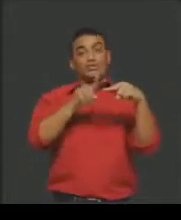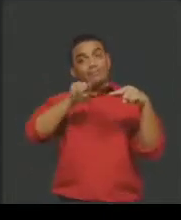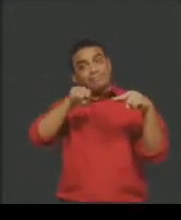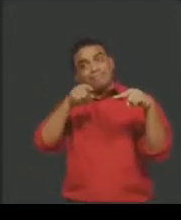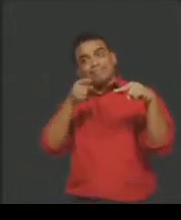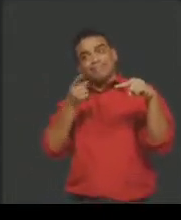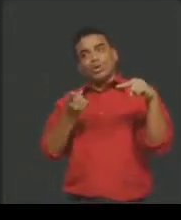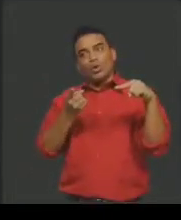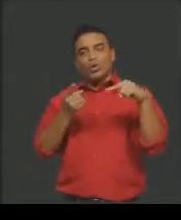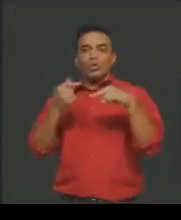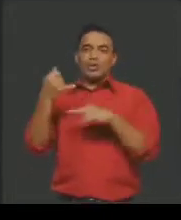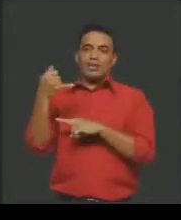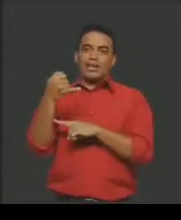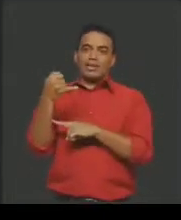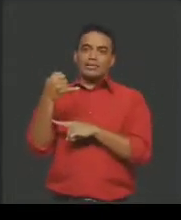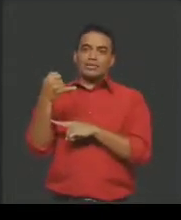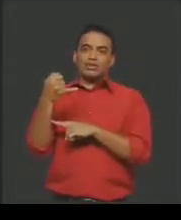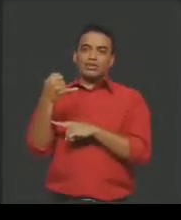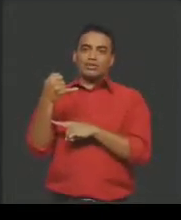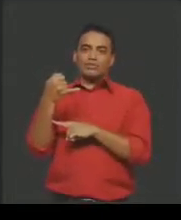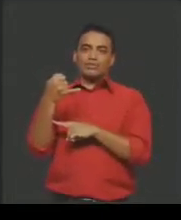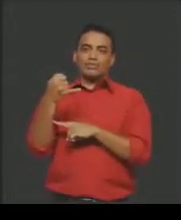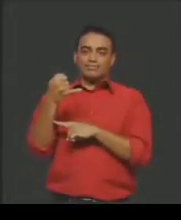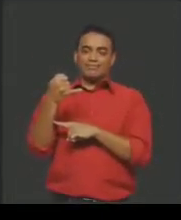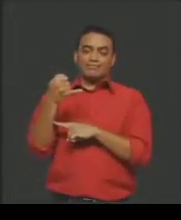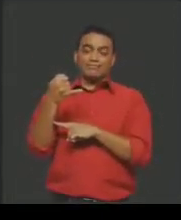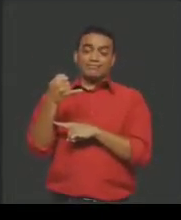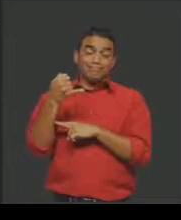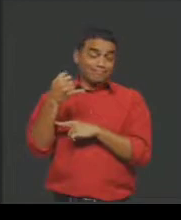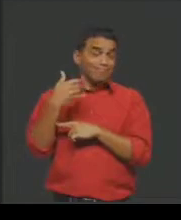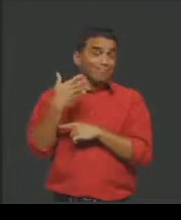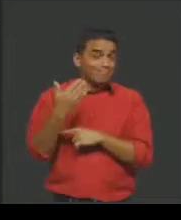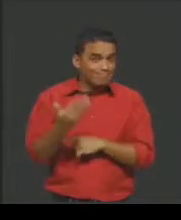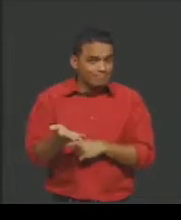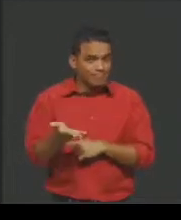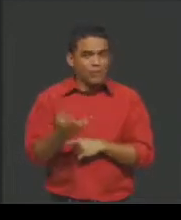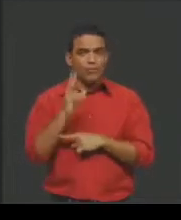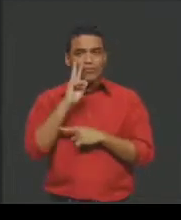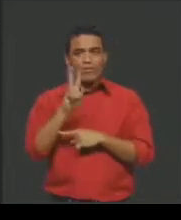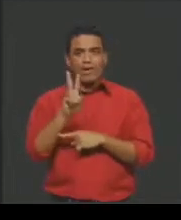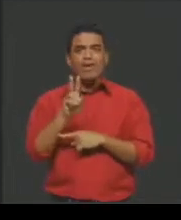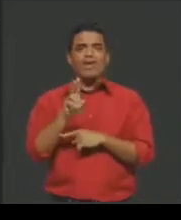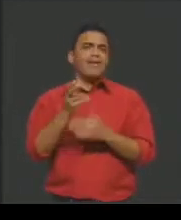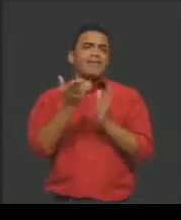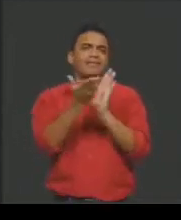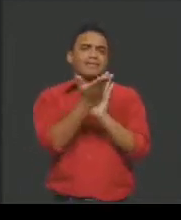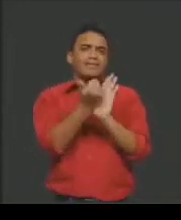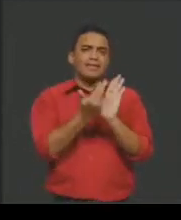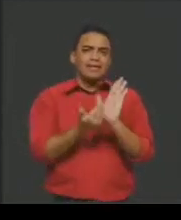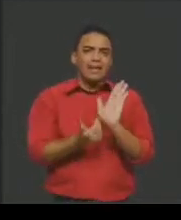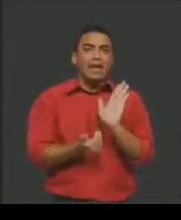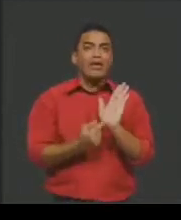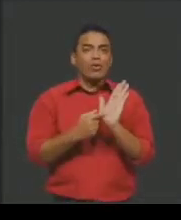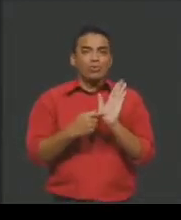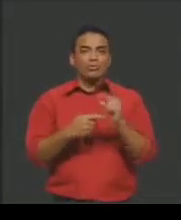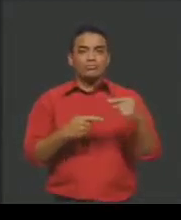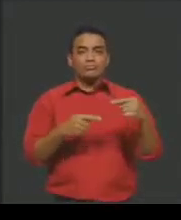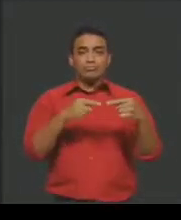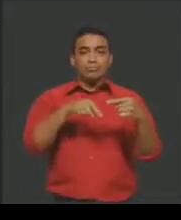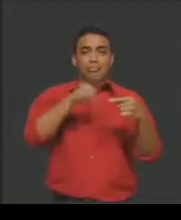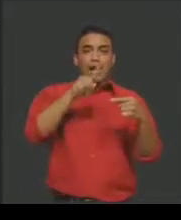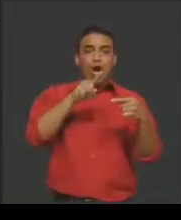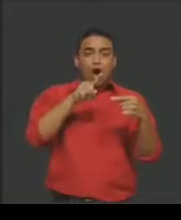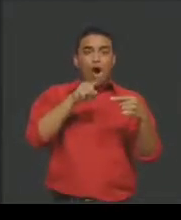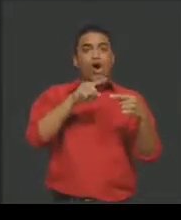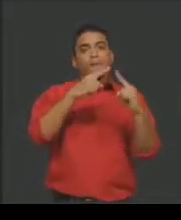barra é menor, nós temos o polo negativo. Então, quando você vê essa figura, você está vendo uma representação